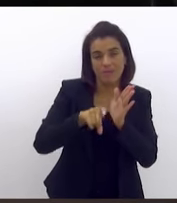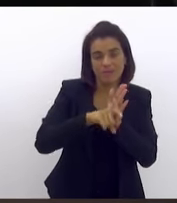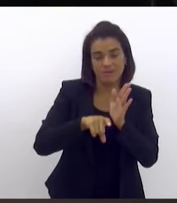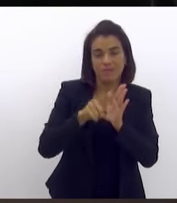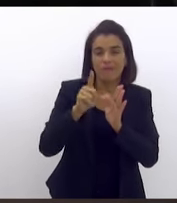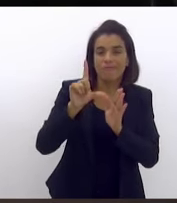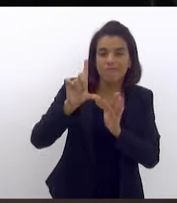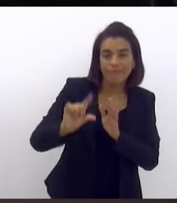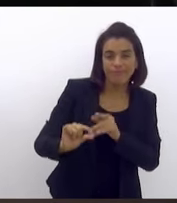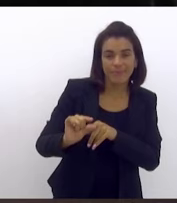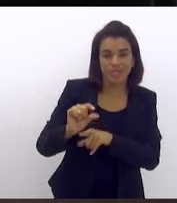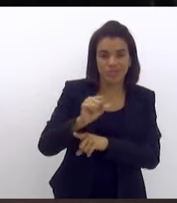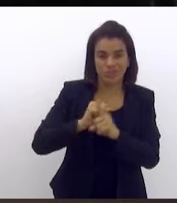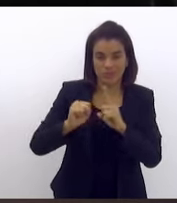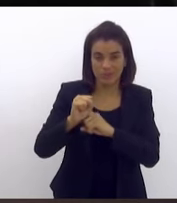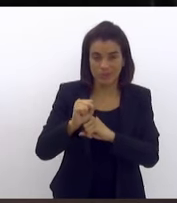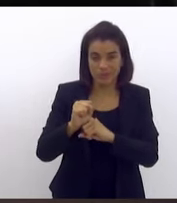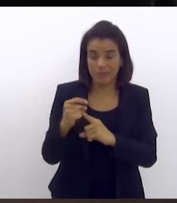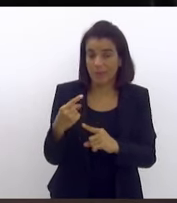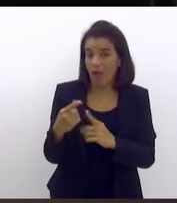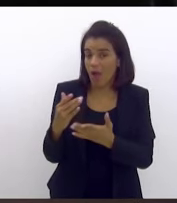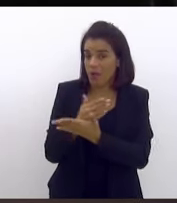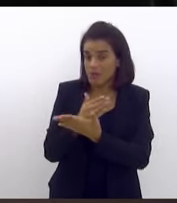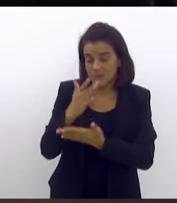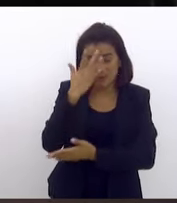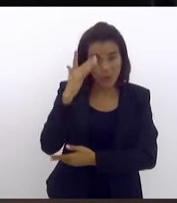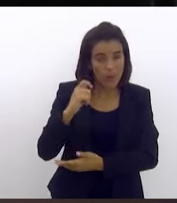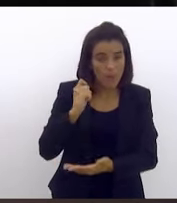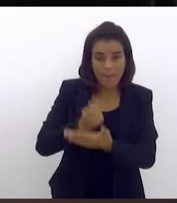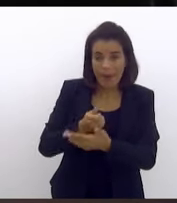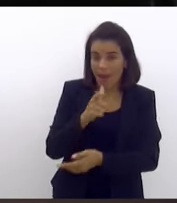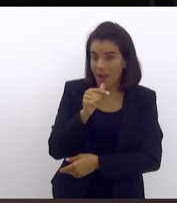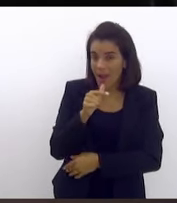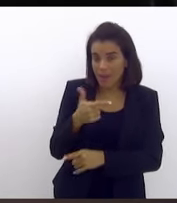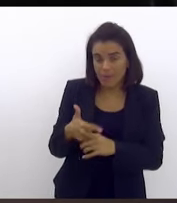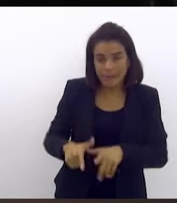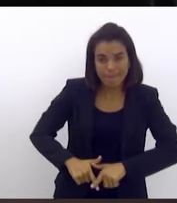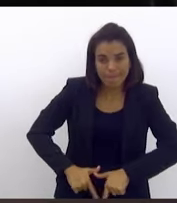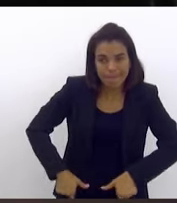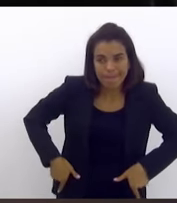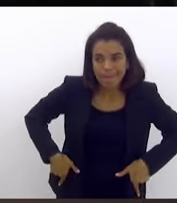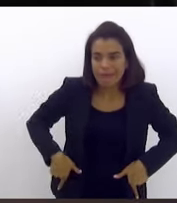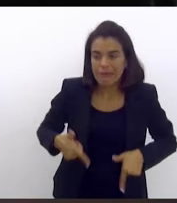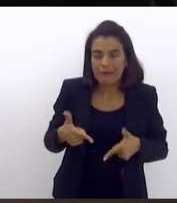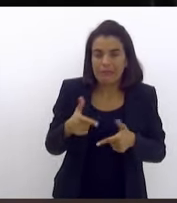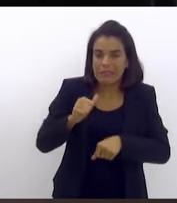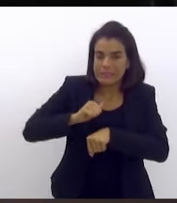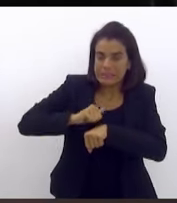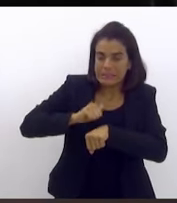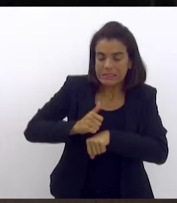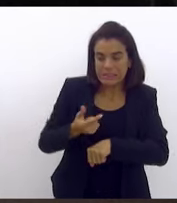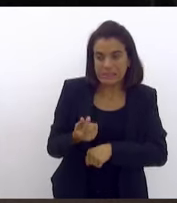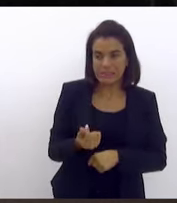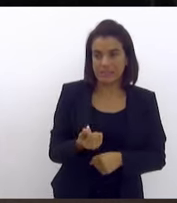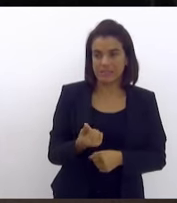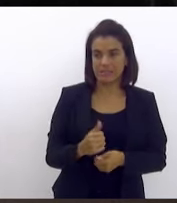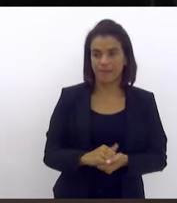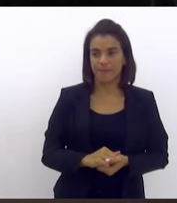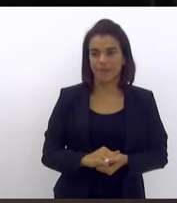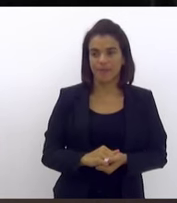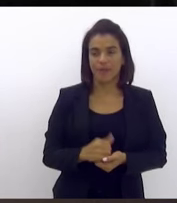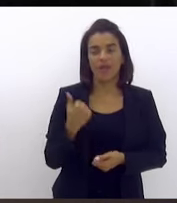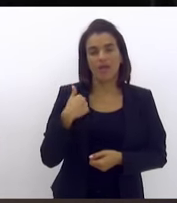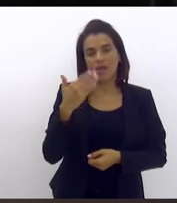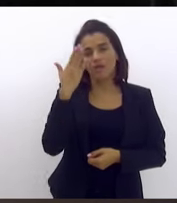população não paga água porque não tem condição de pagar. Nós temos esse projeto de lei aqui que está tramitando na casa há bastante tempo. Eu sei que existe